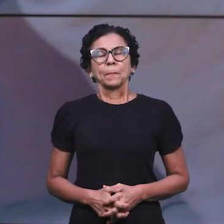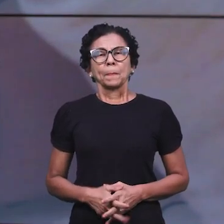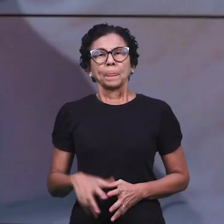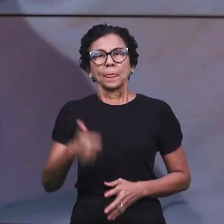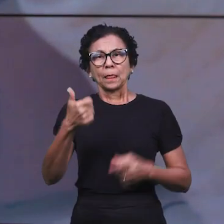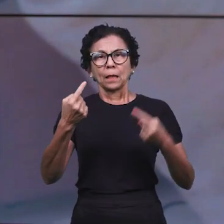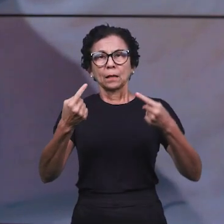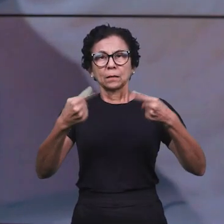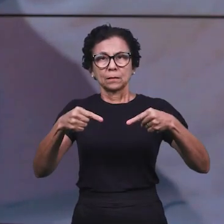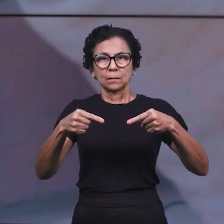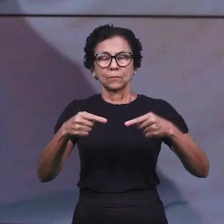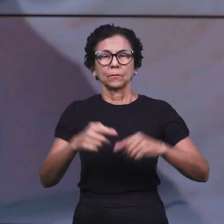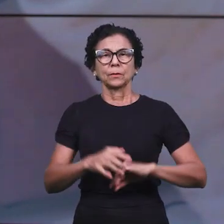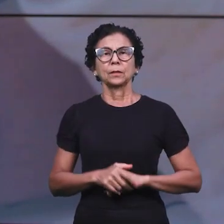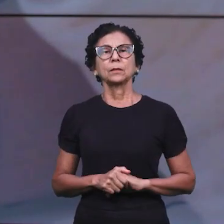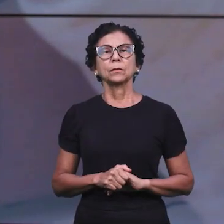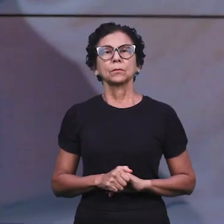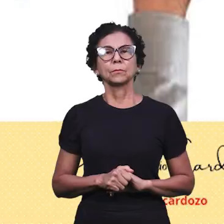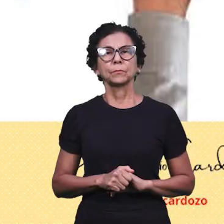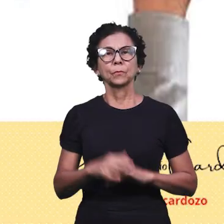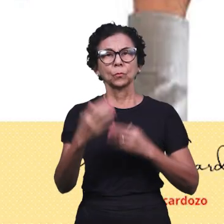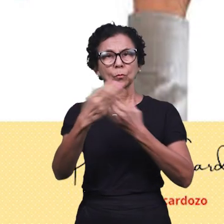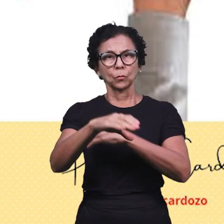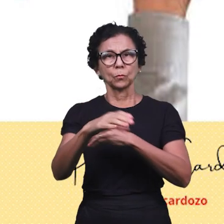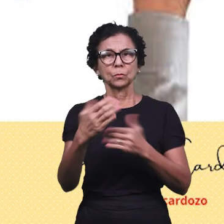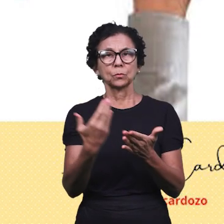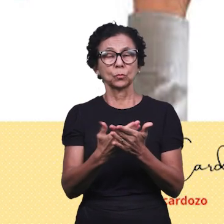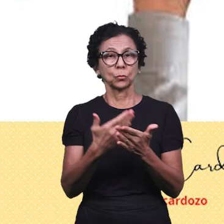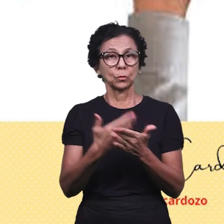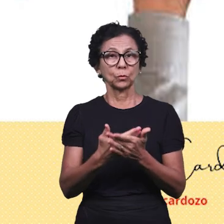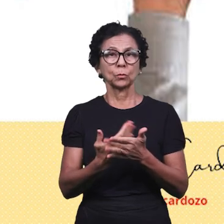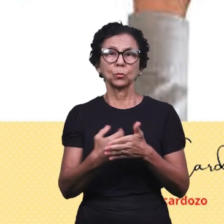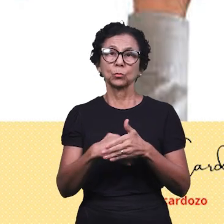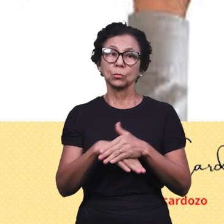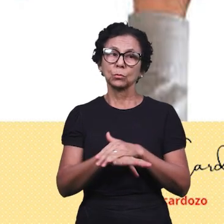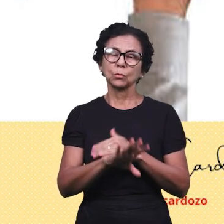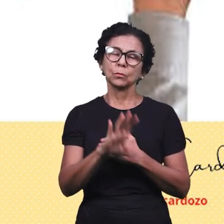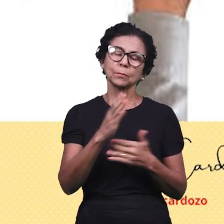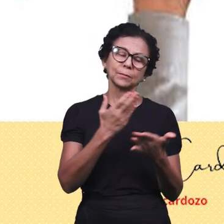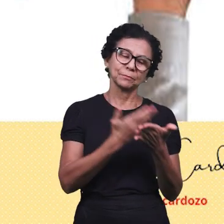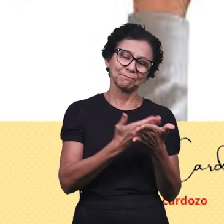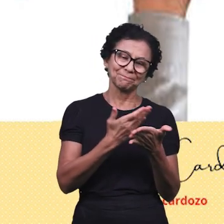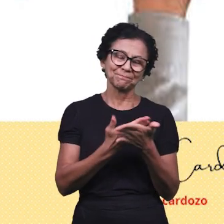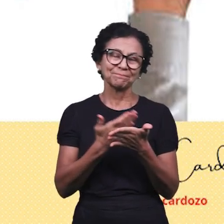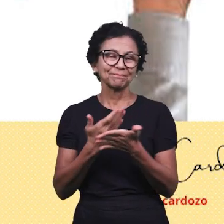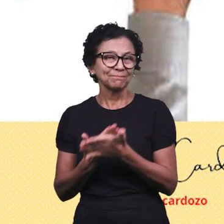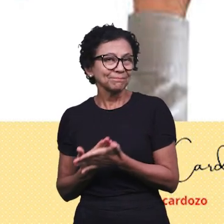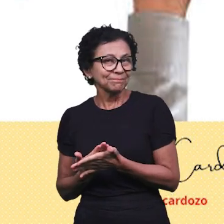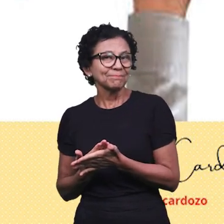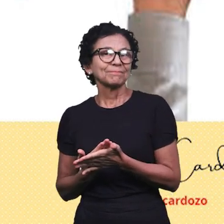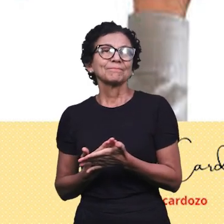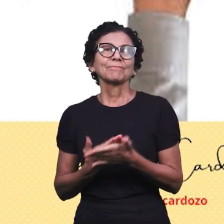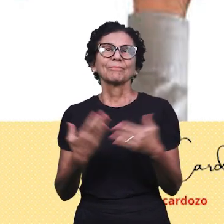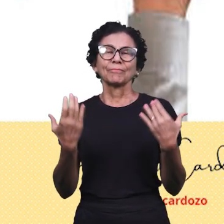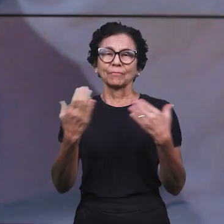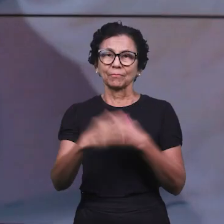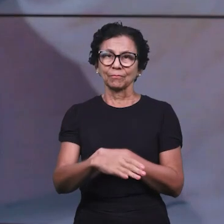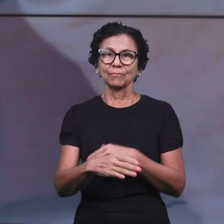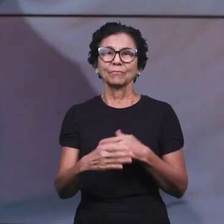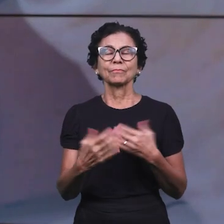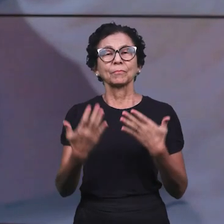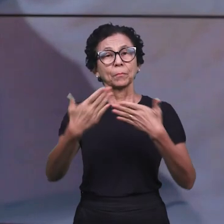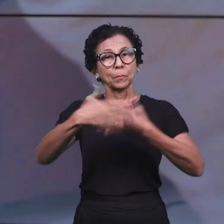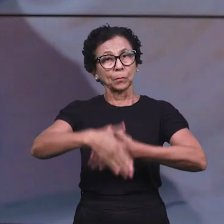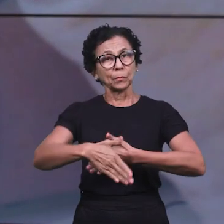costumo dizer, quando você estuda para concurso, é construir o hábito de estudar. Estudar para concurso, para prova, ele é